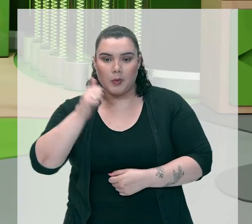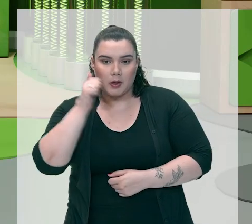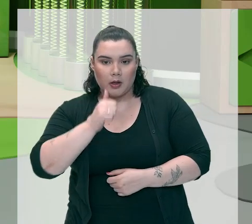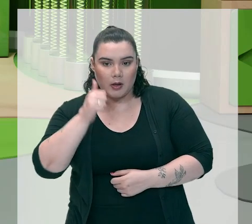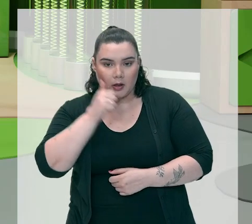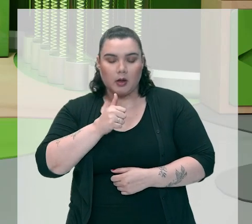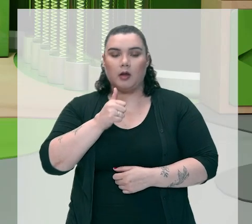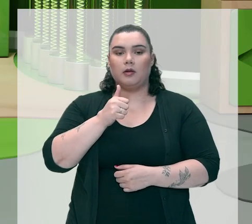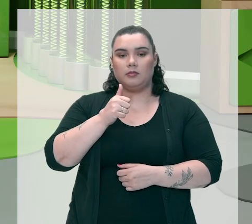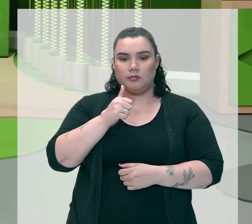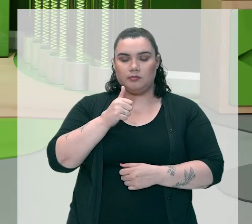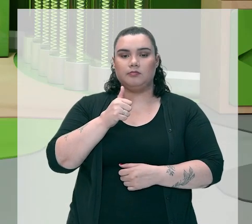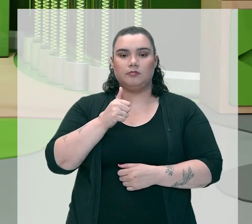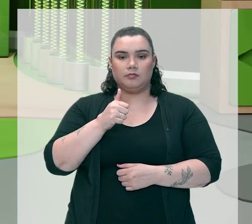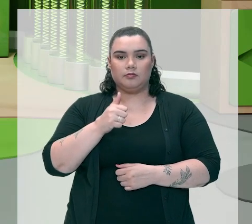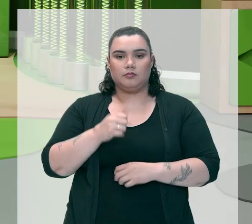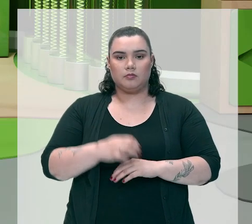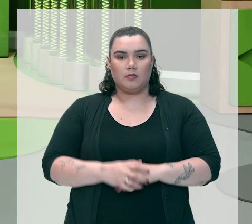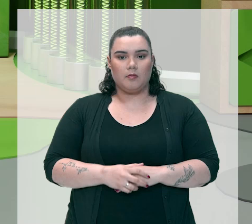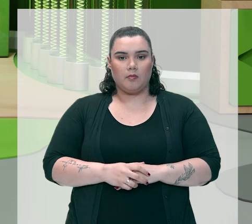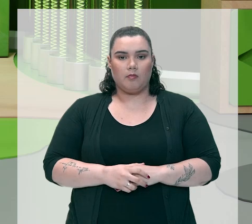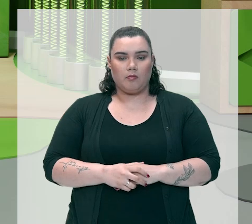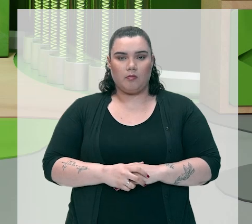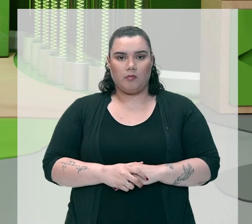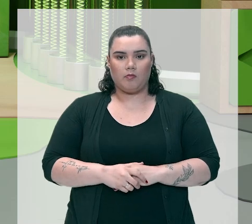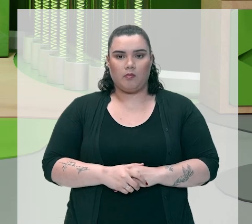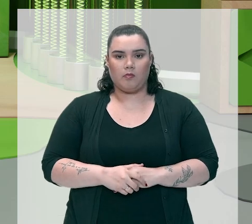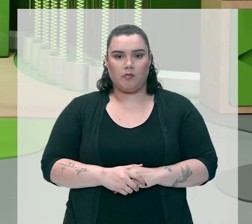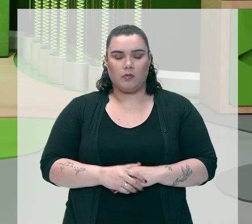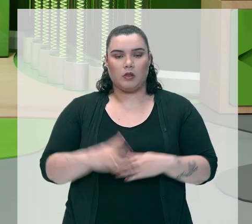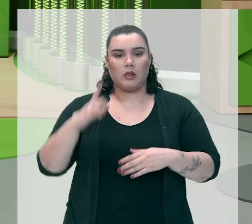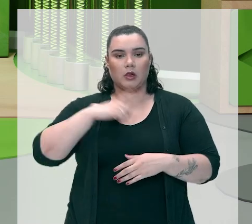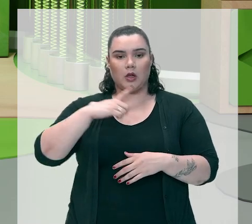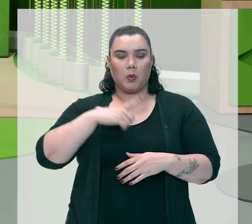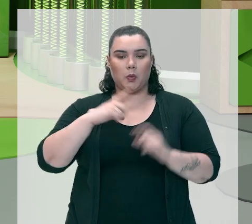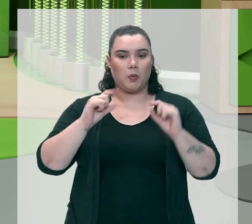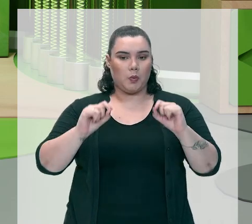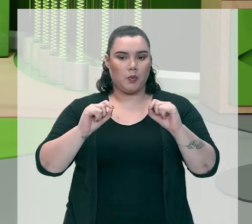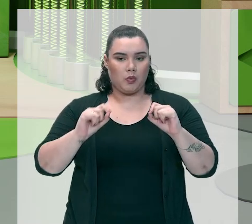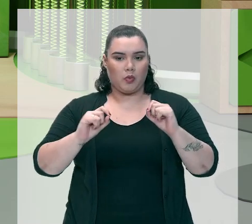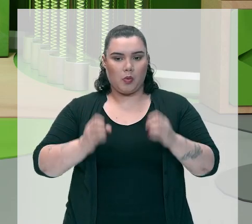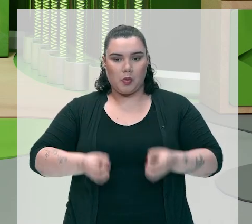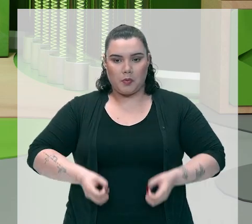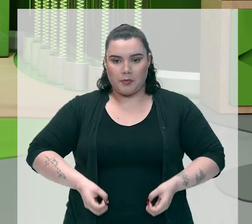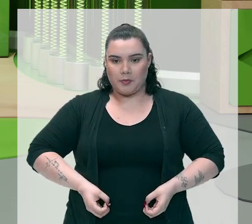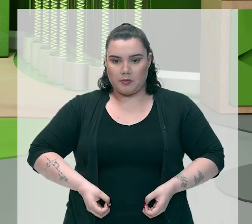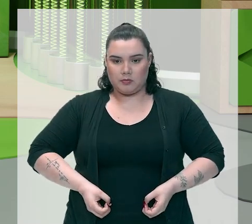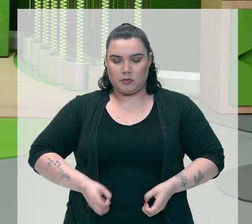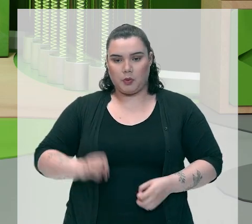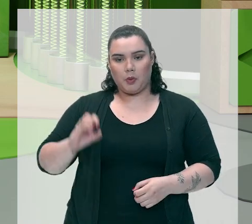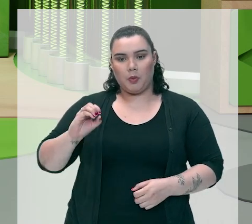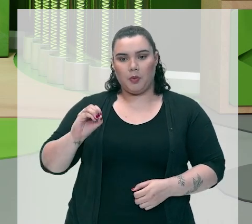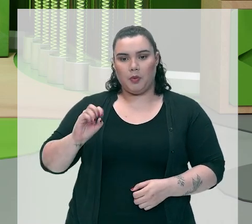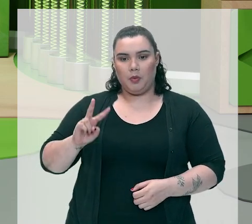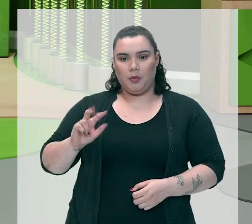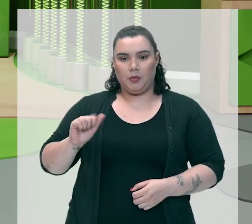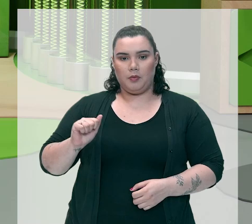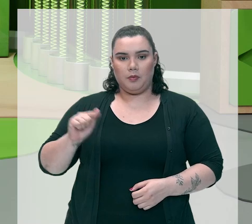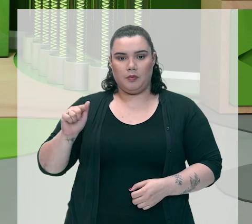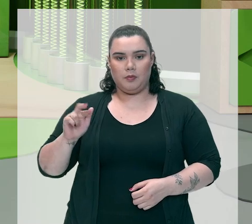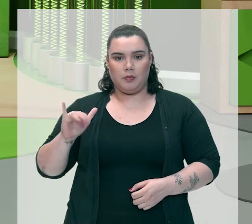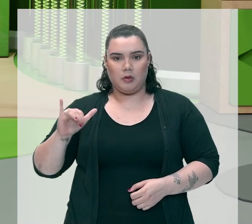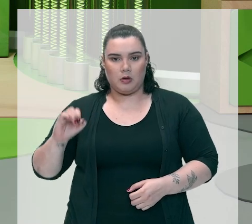endócrino feminino, né, um corpo feminino que a gente visualiza esses órgãos, nesse caso a gente vai ter aqui a presença do ovário, né, que